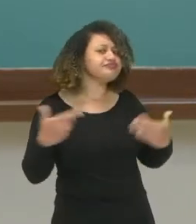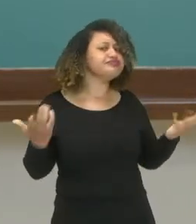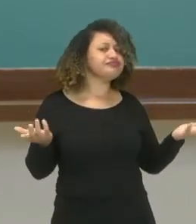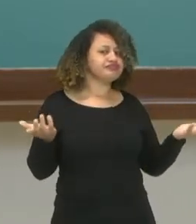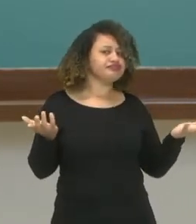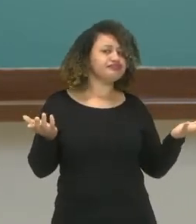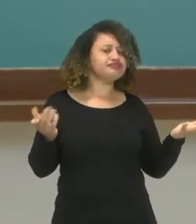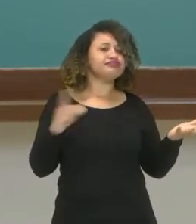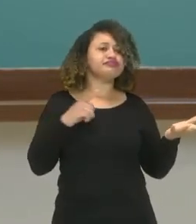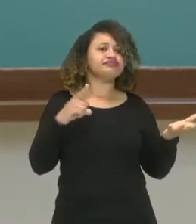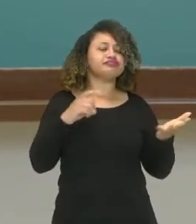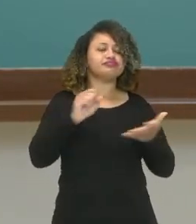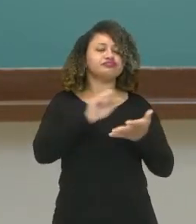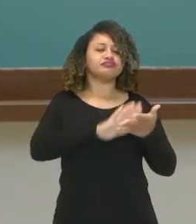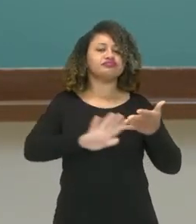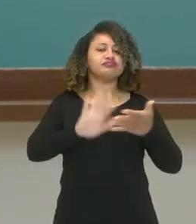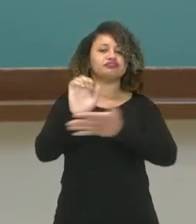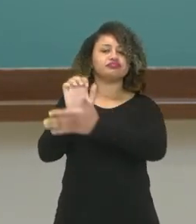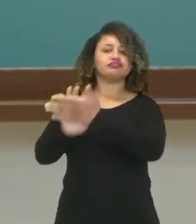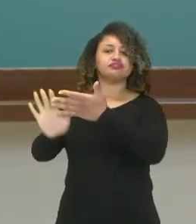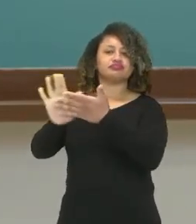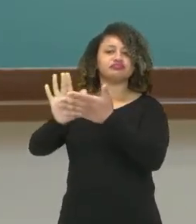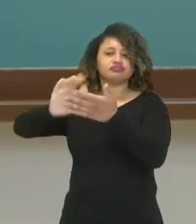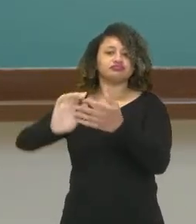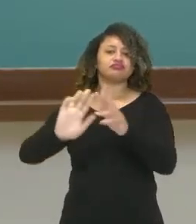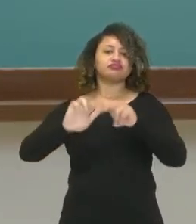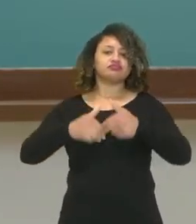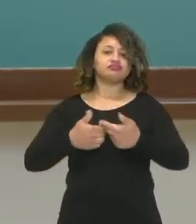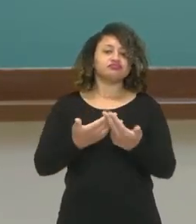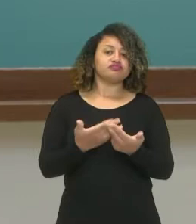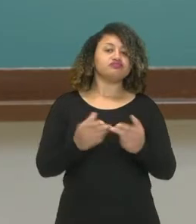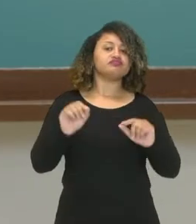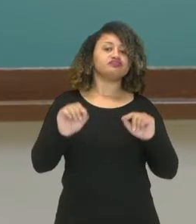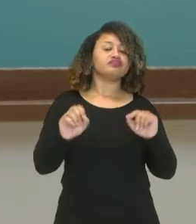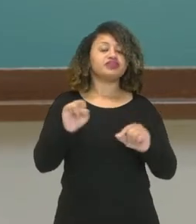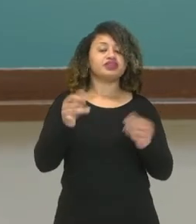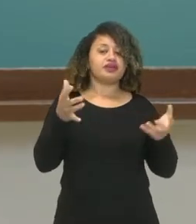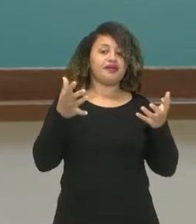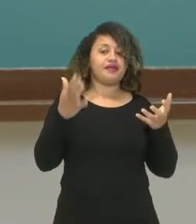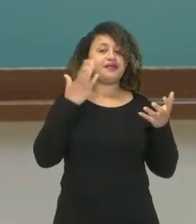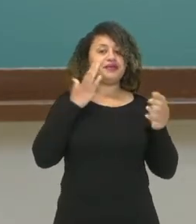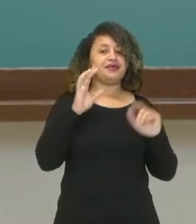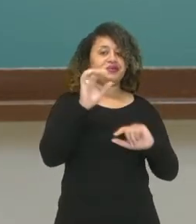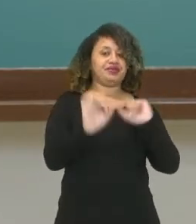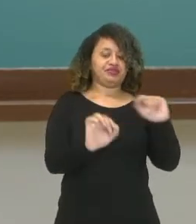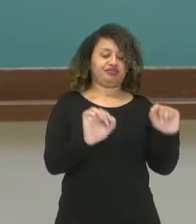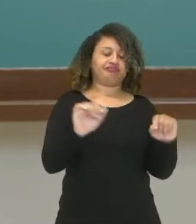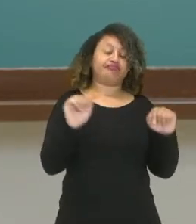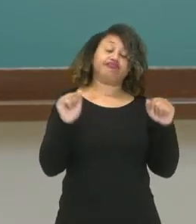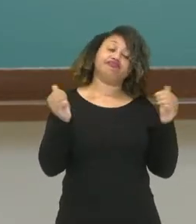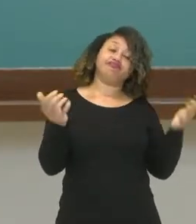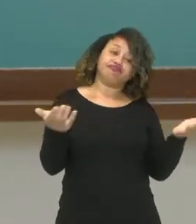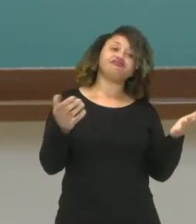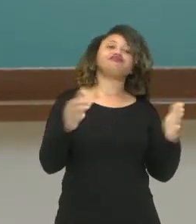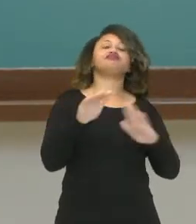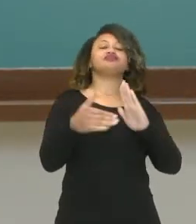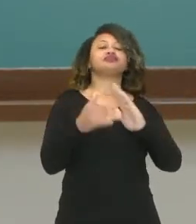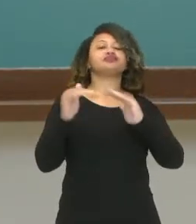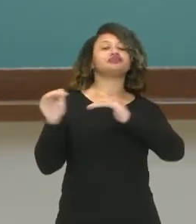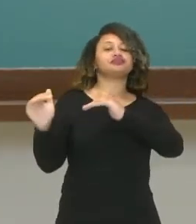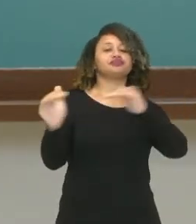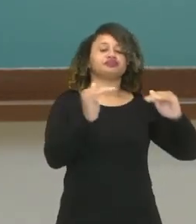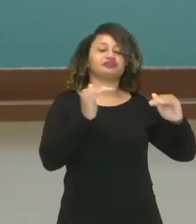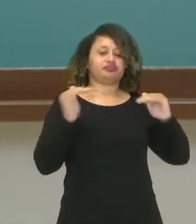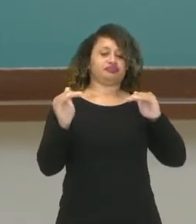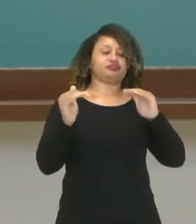alguma iconografia a respeito disso, né? E se eu quero saber, assim, que apesar de todos os padrões de